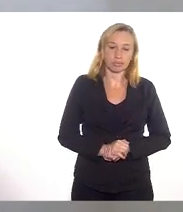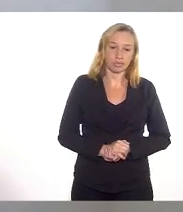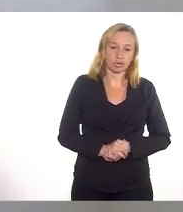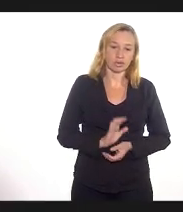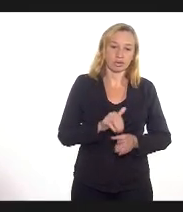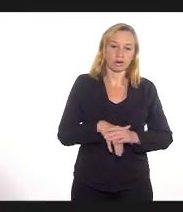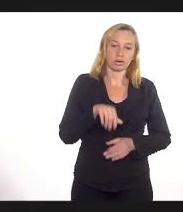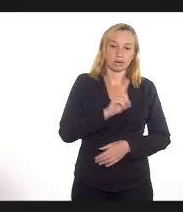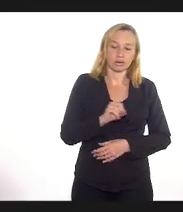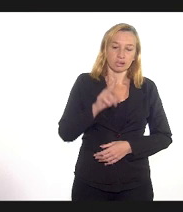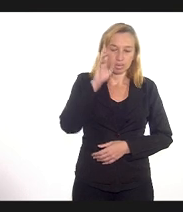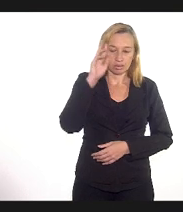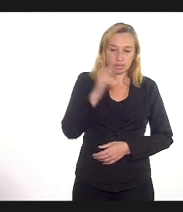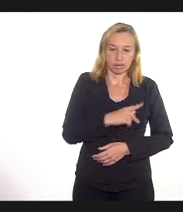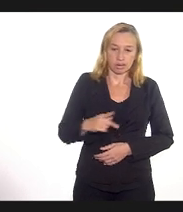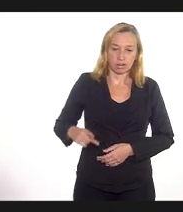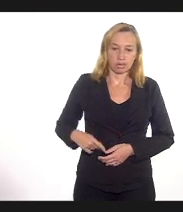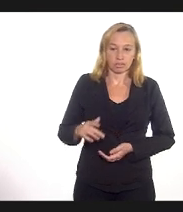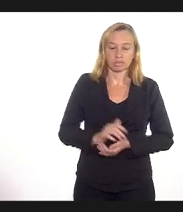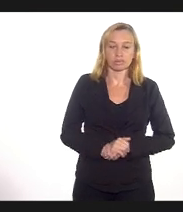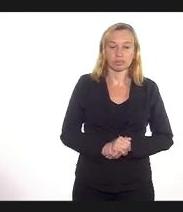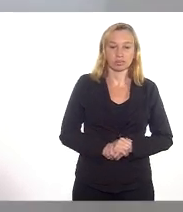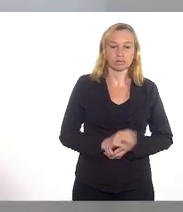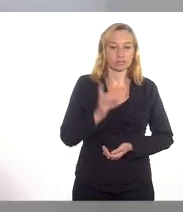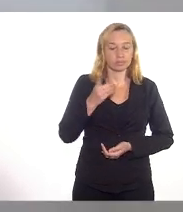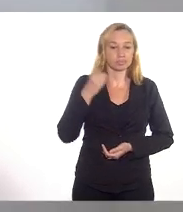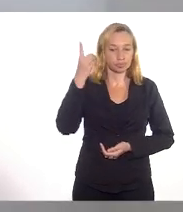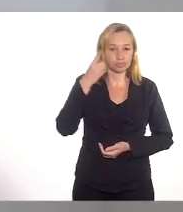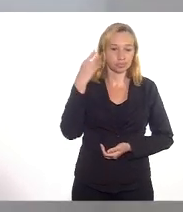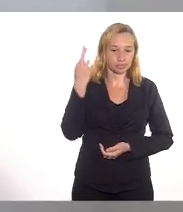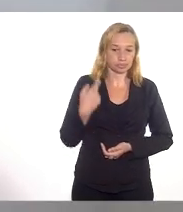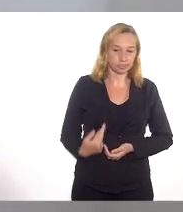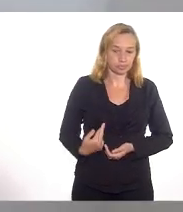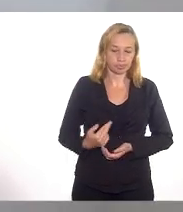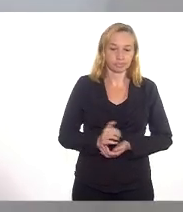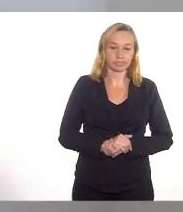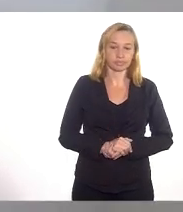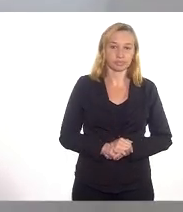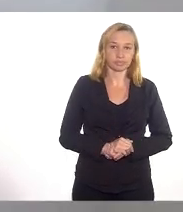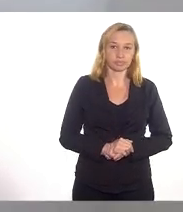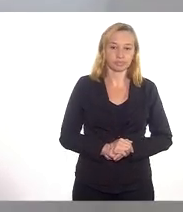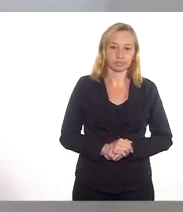Voto não, presidente. Deputada Renata Souza.